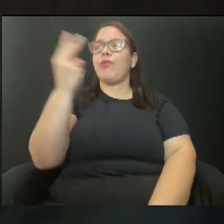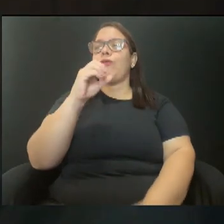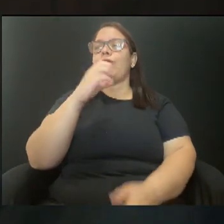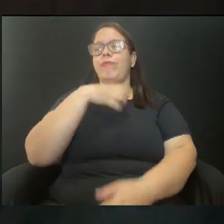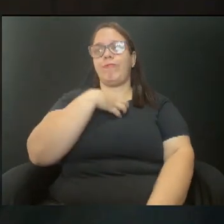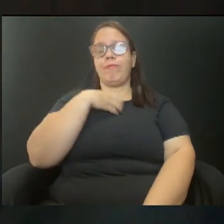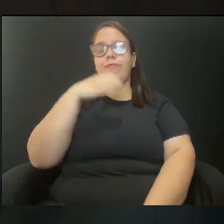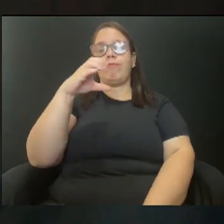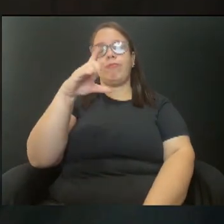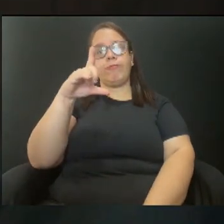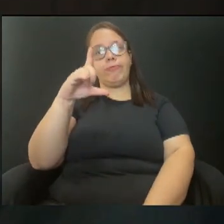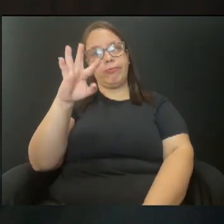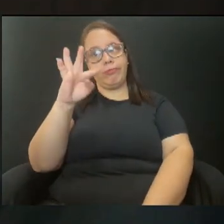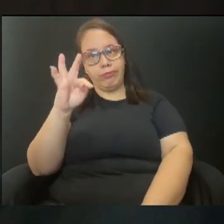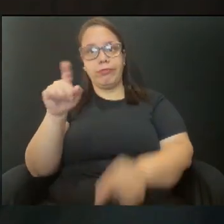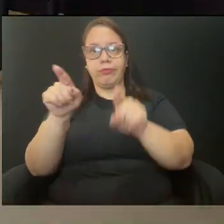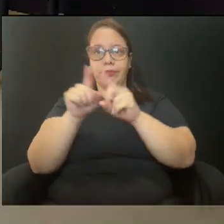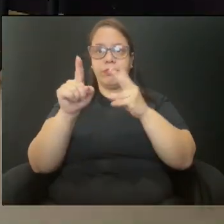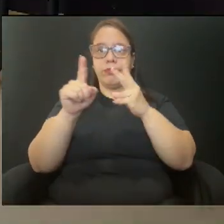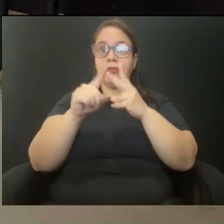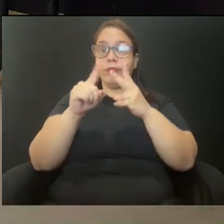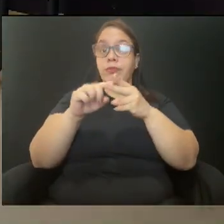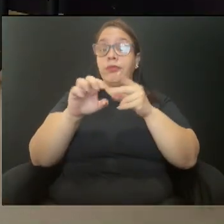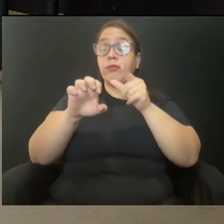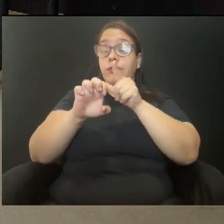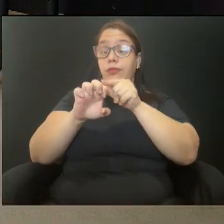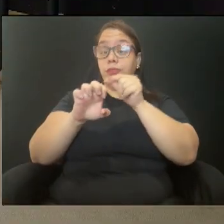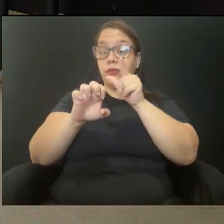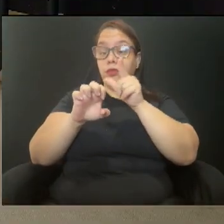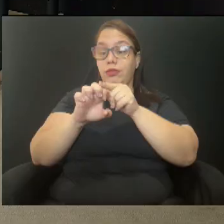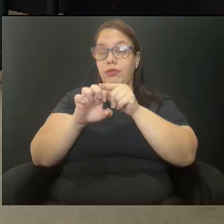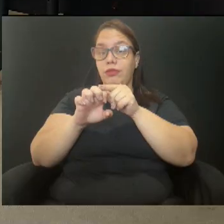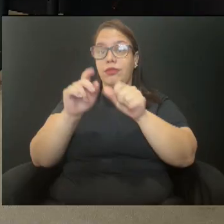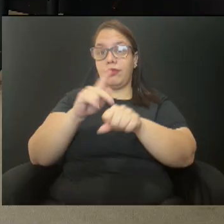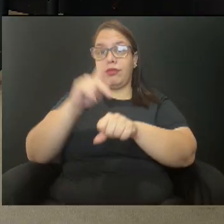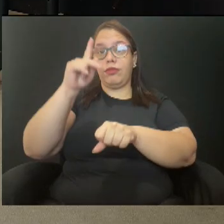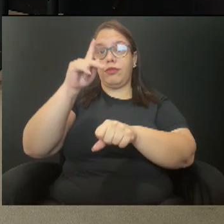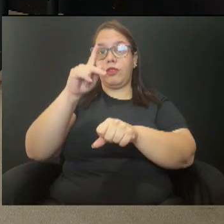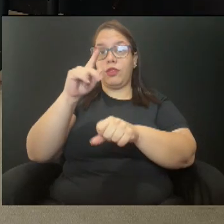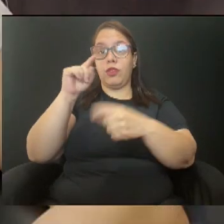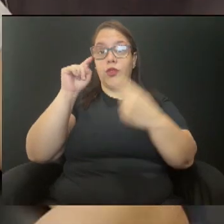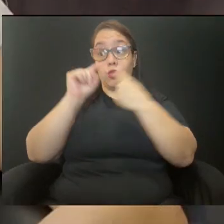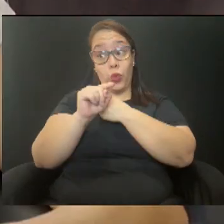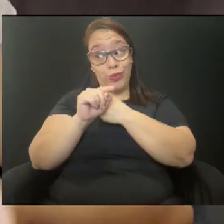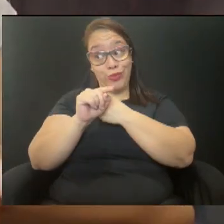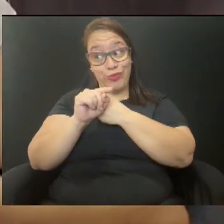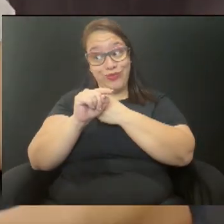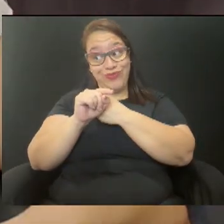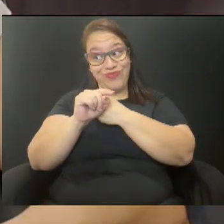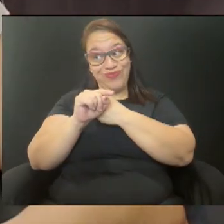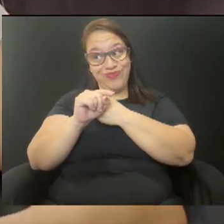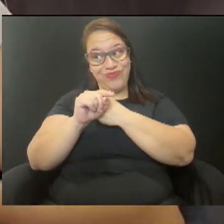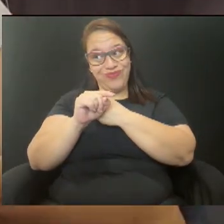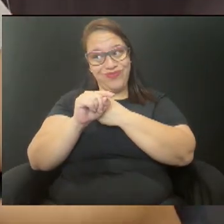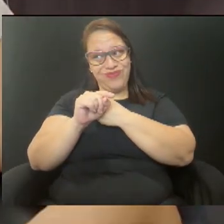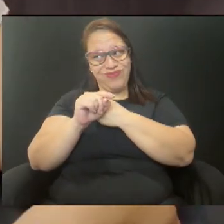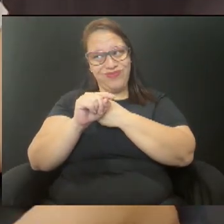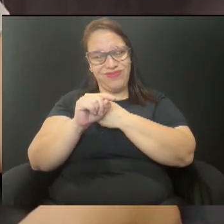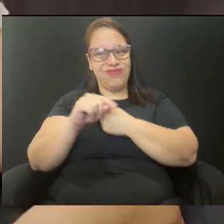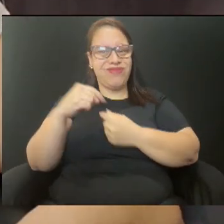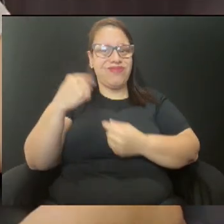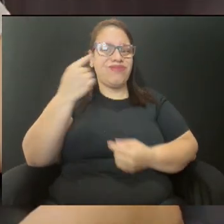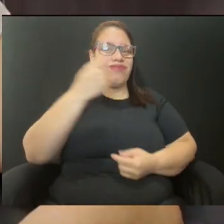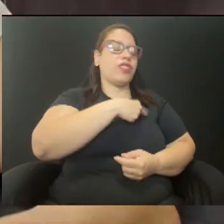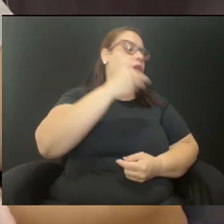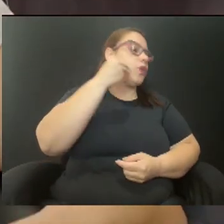e também empreender, há pós e contras? Eu acho que com a nossa experiência e educando esses